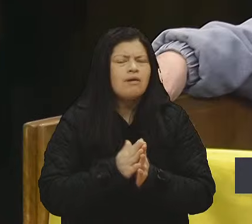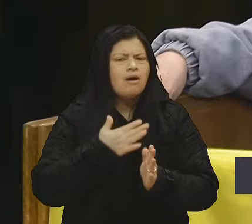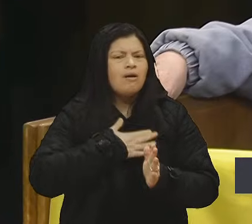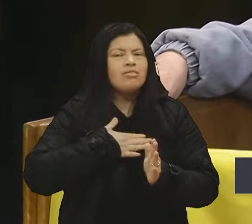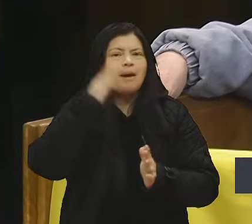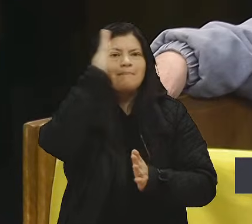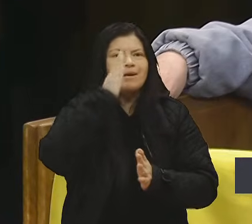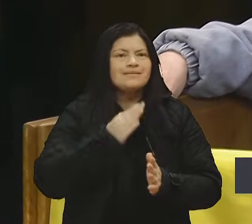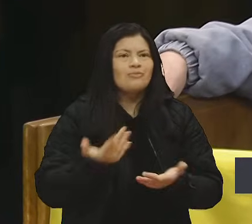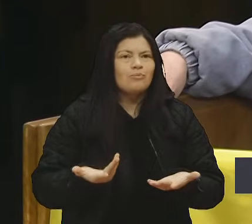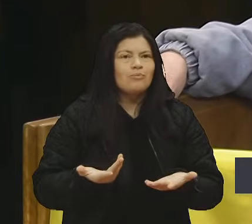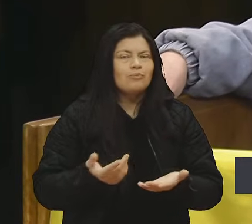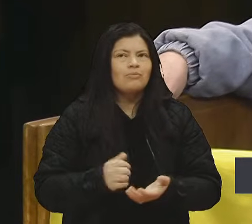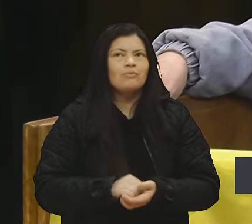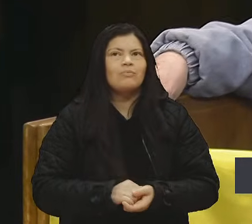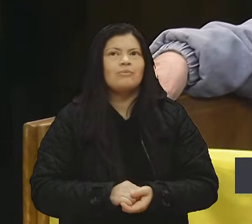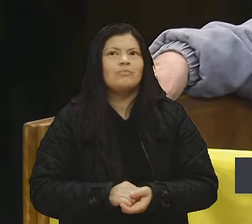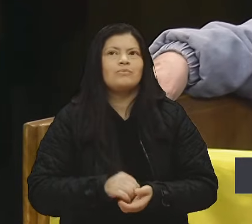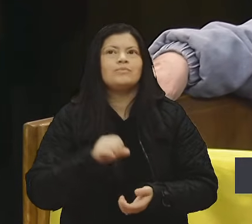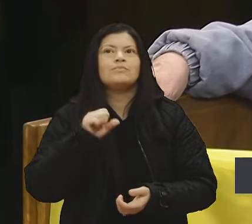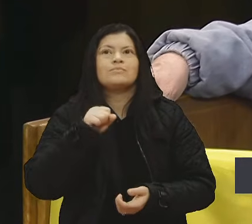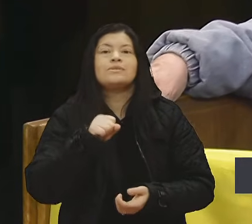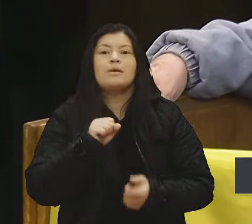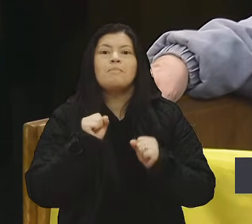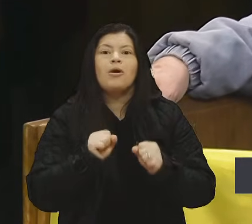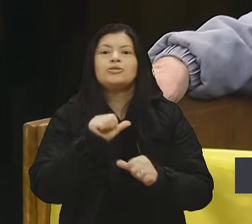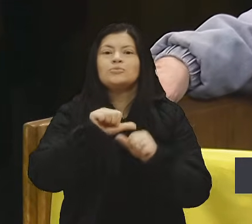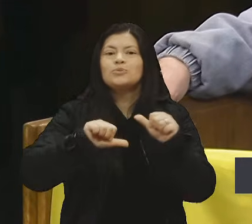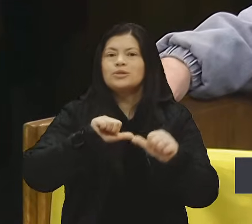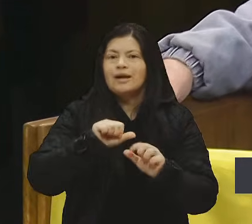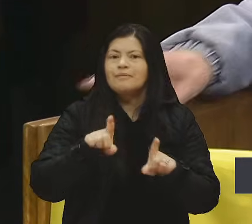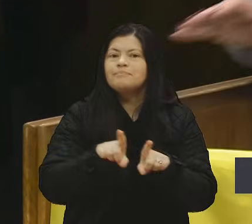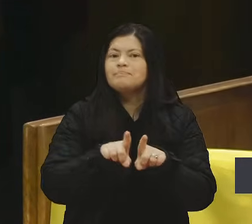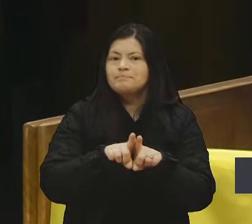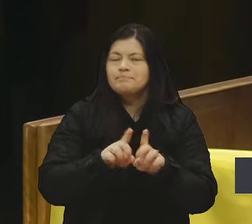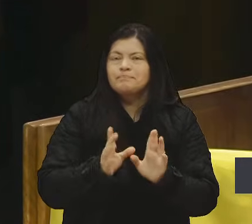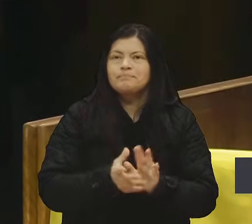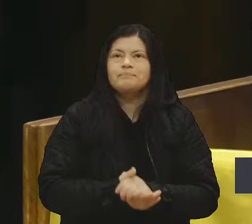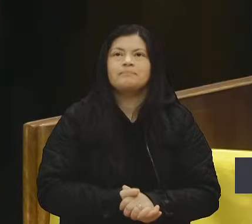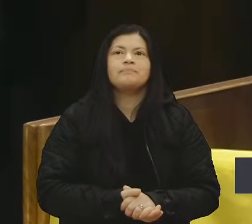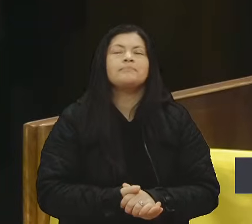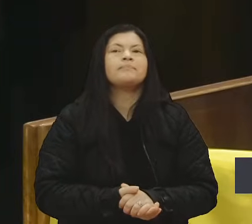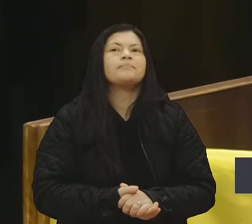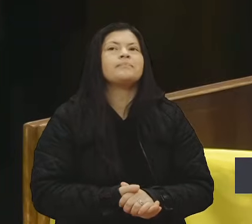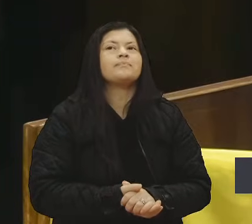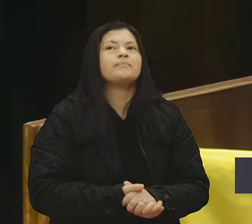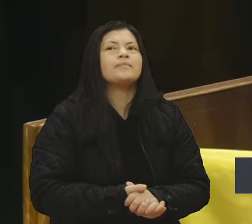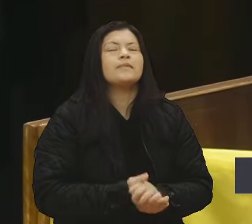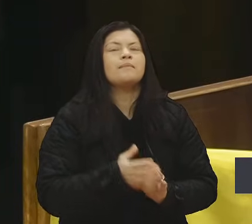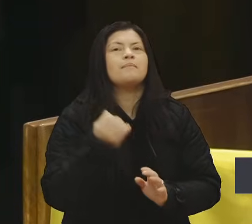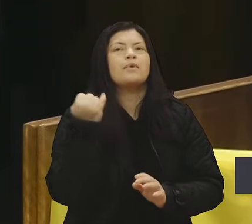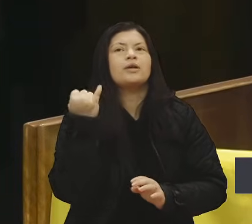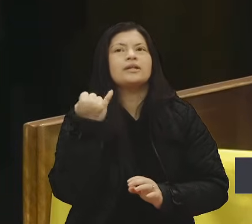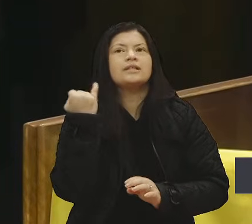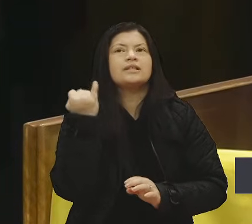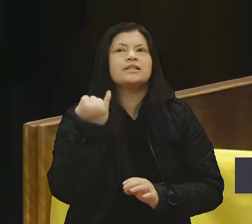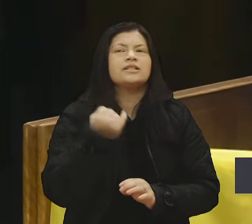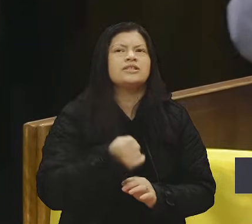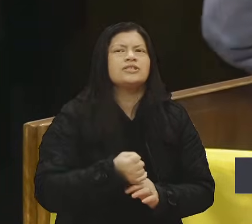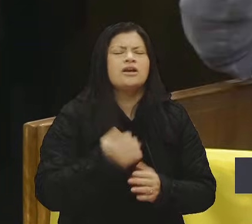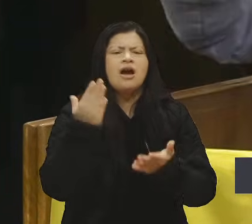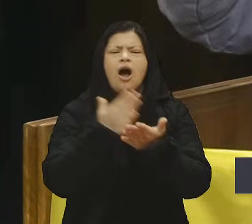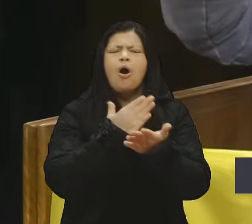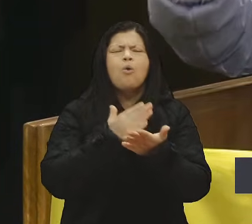Sim, que pode mudar também. É importante, algumas